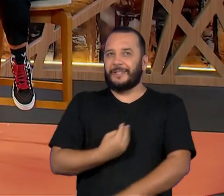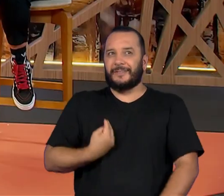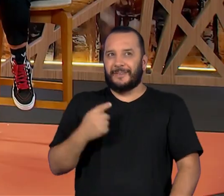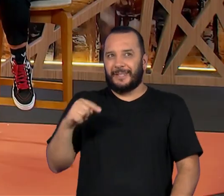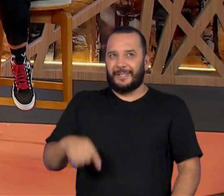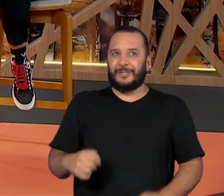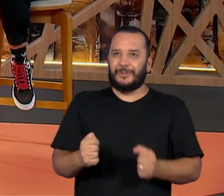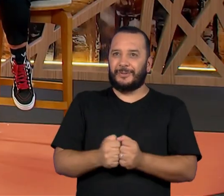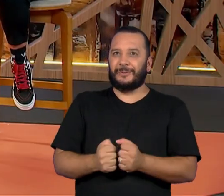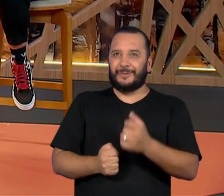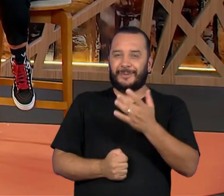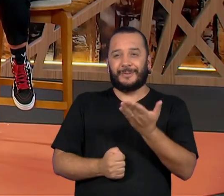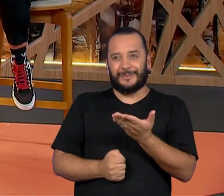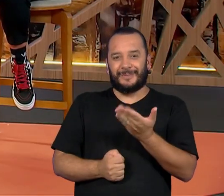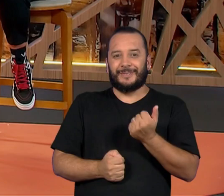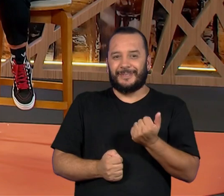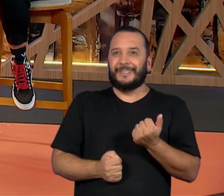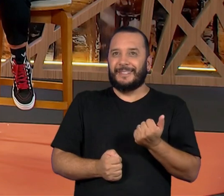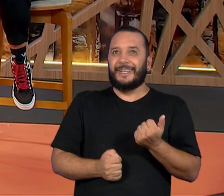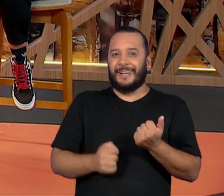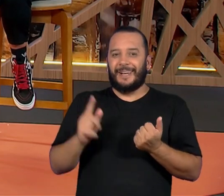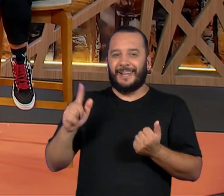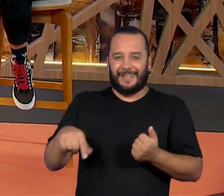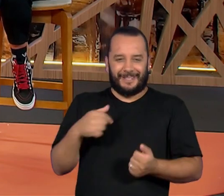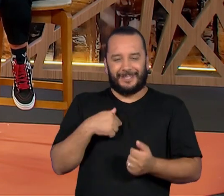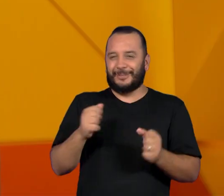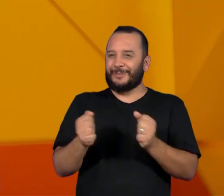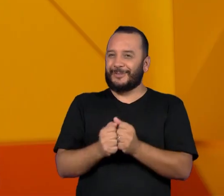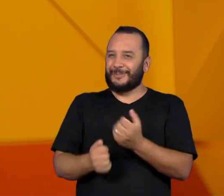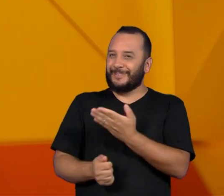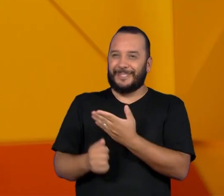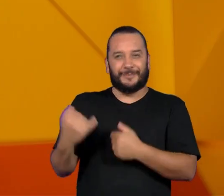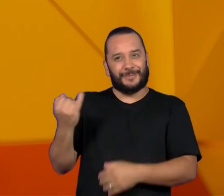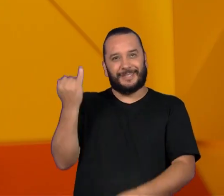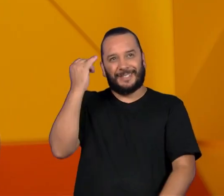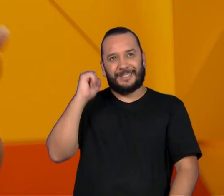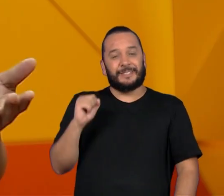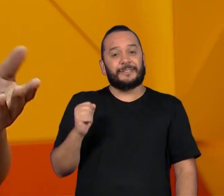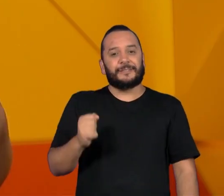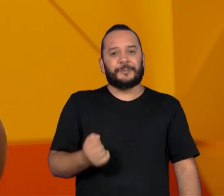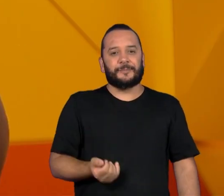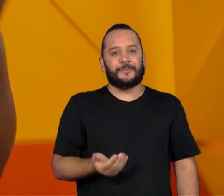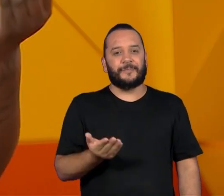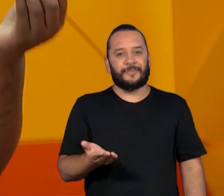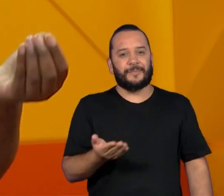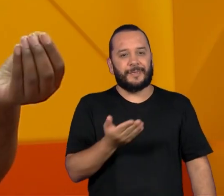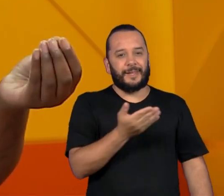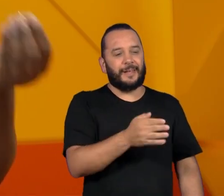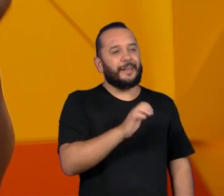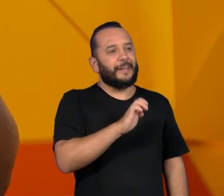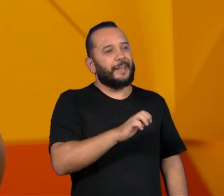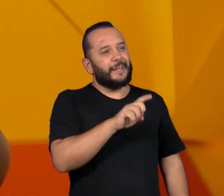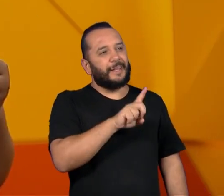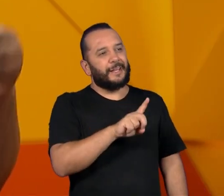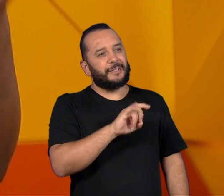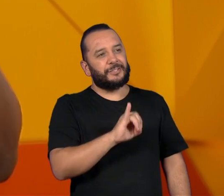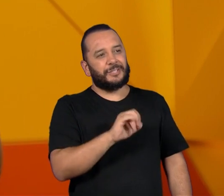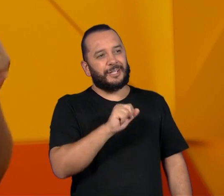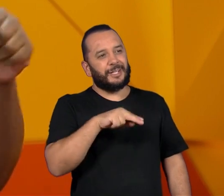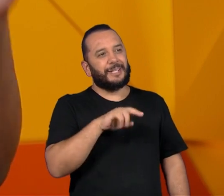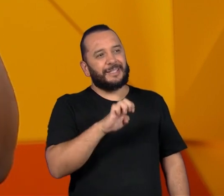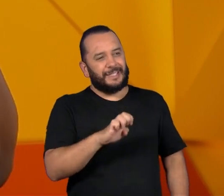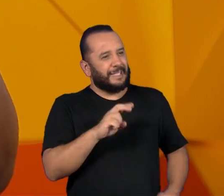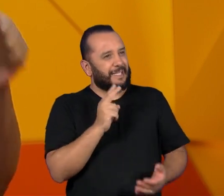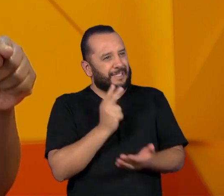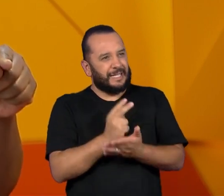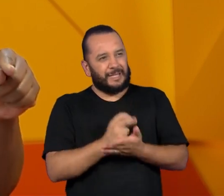do lado de uma pessoa que não só é muito porta-voz. De Ediane, que é essa mulher que sempre moveu o mundo pelas margens e